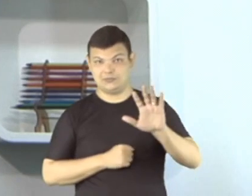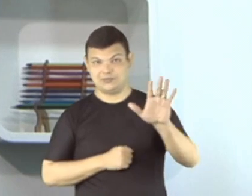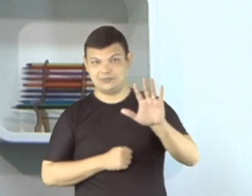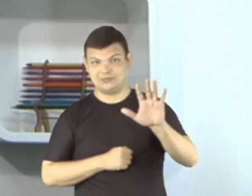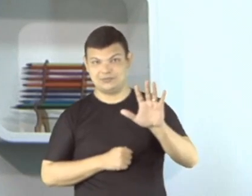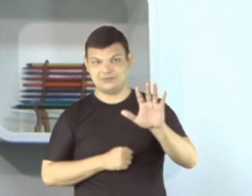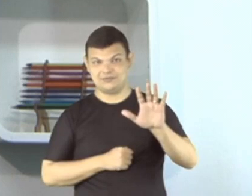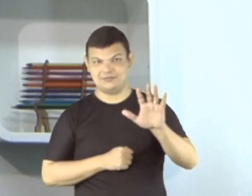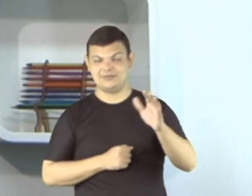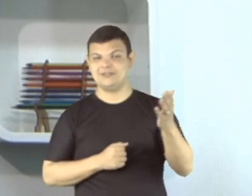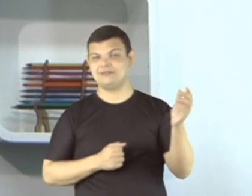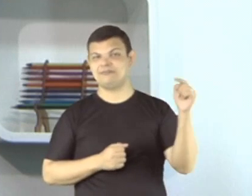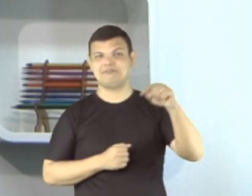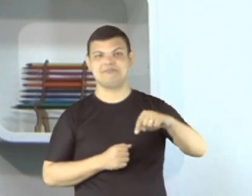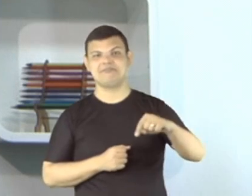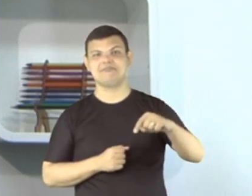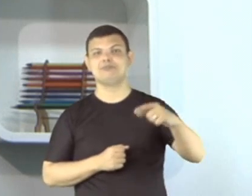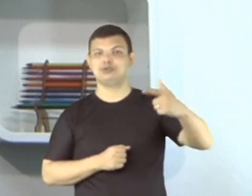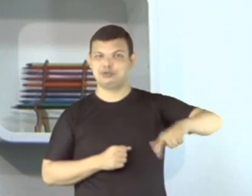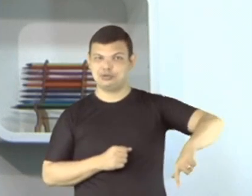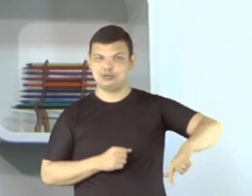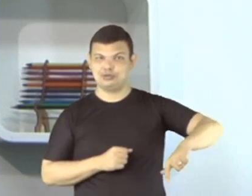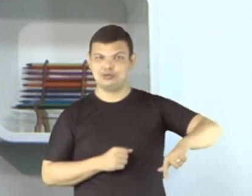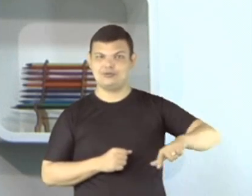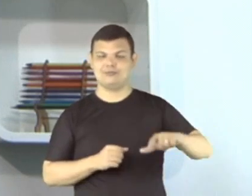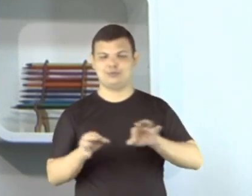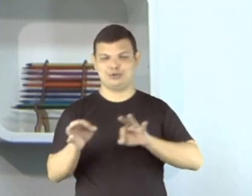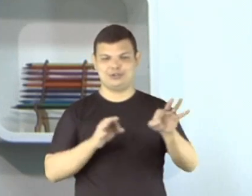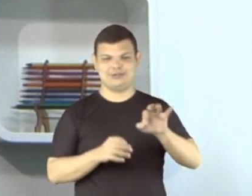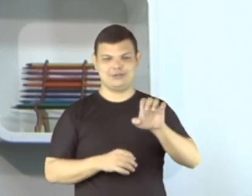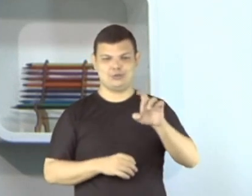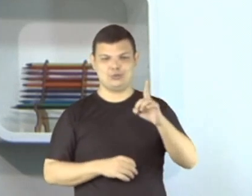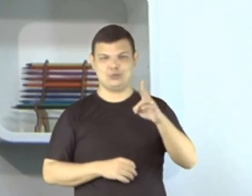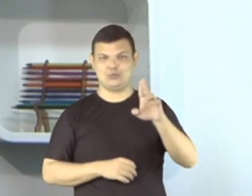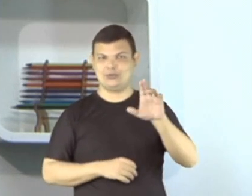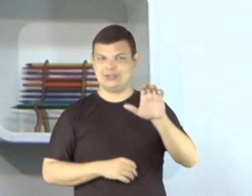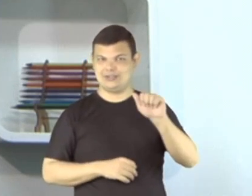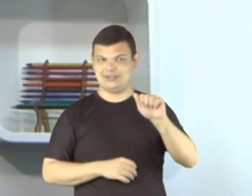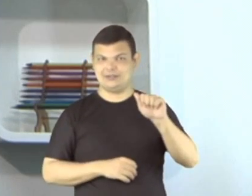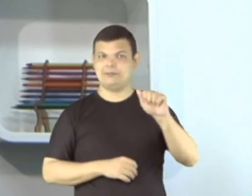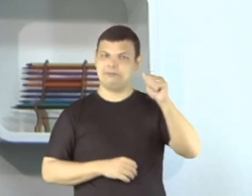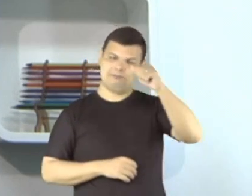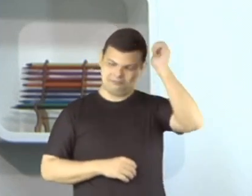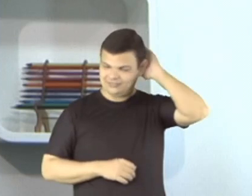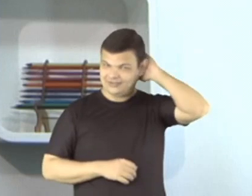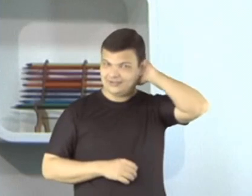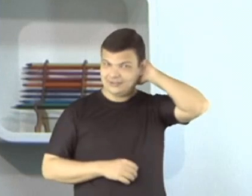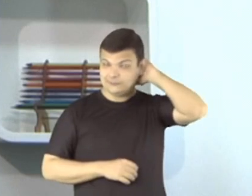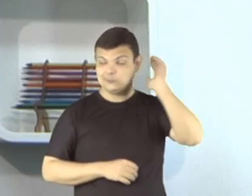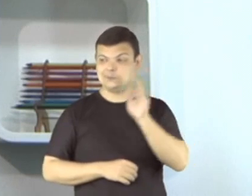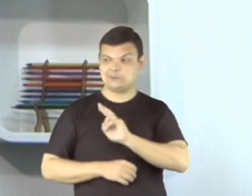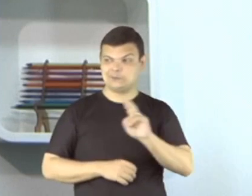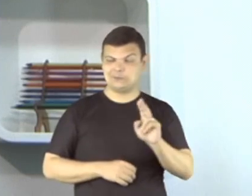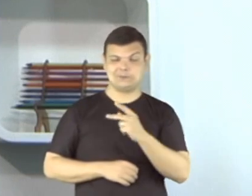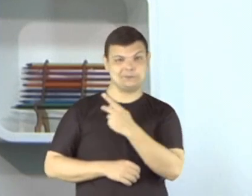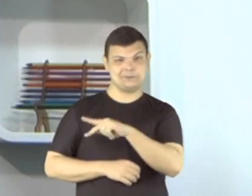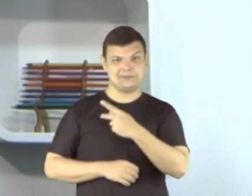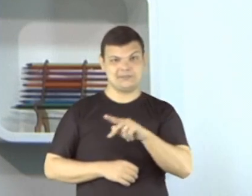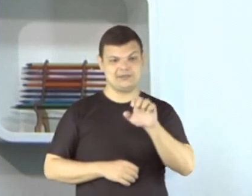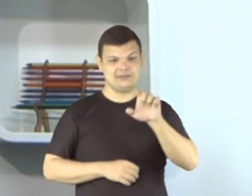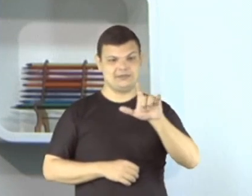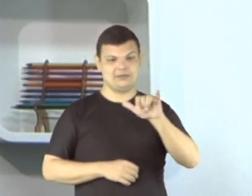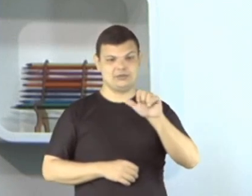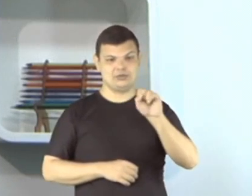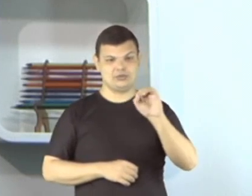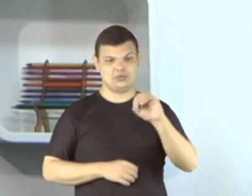Olá, estamos aqui para mais uma aula do projeto Educa Belém, Matemática do 4º e 5º ano. Meu nome é Elison Ferreira, sou